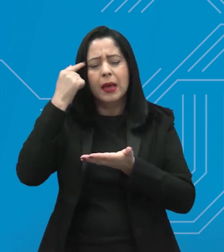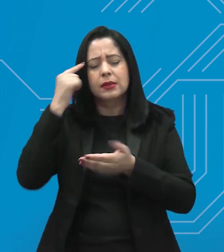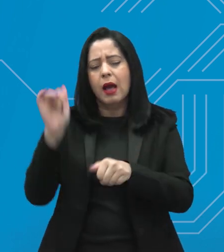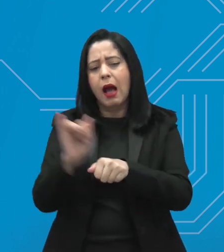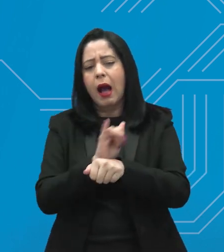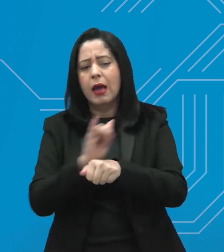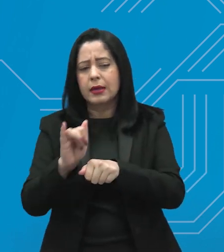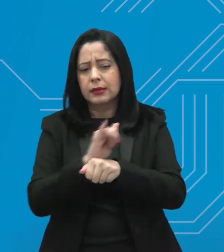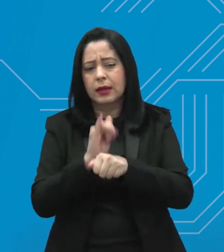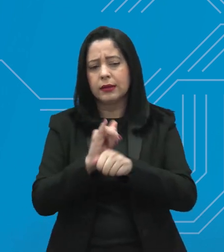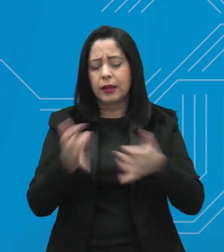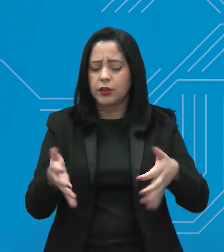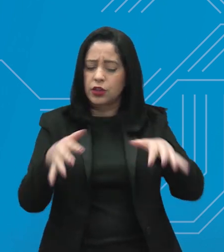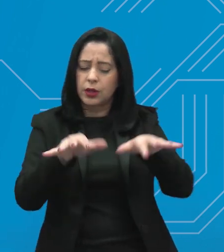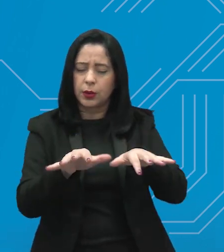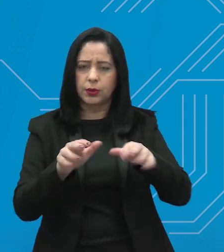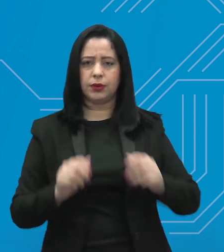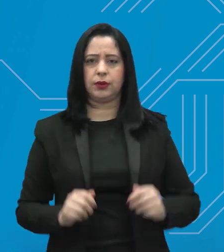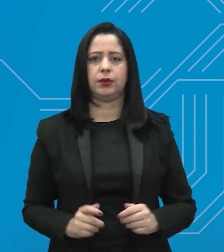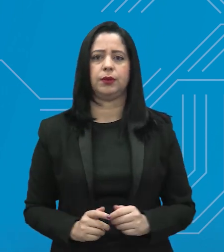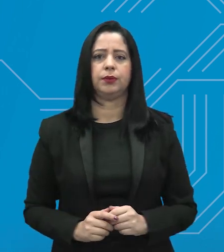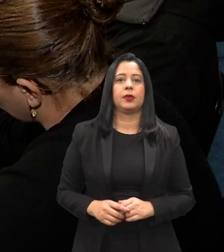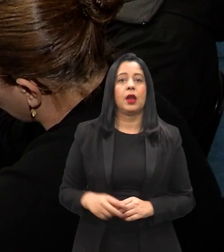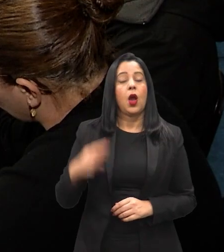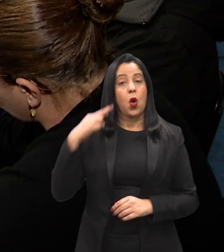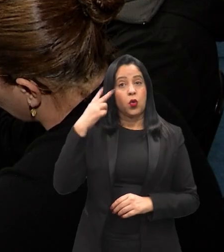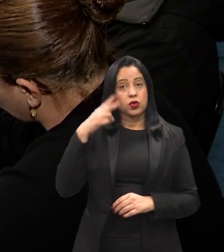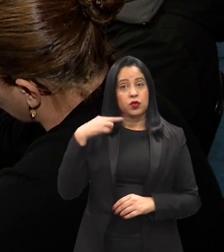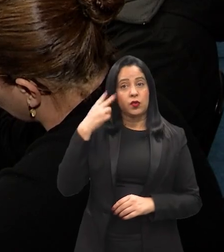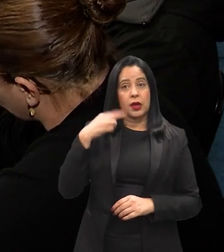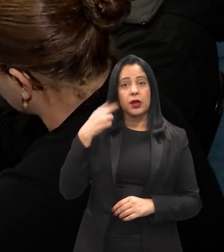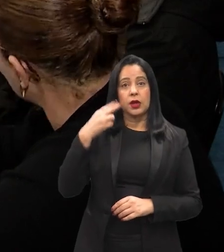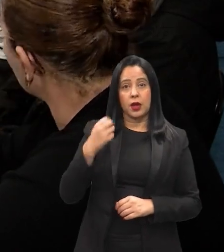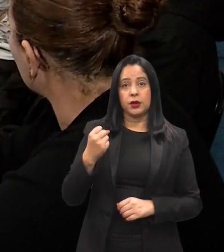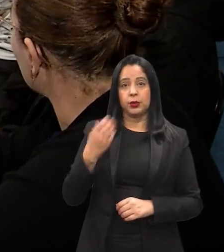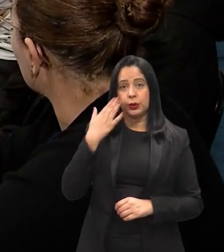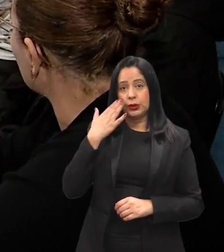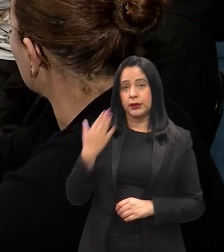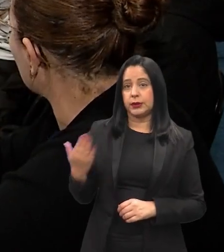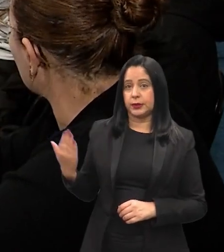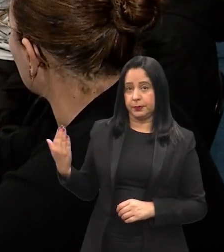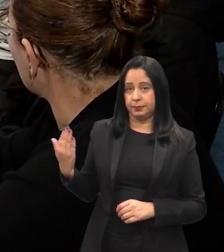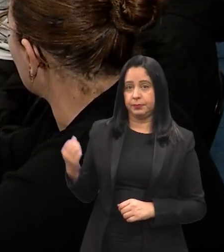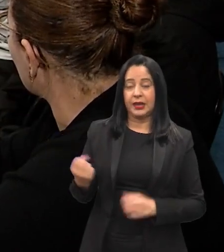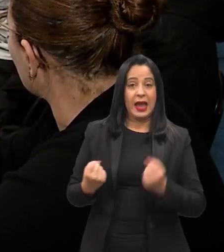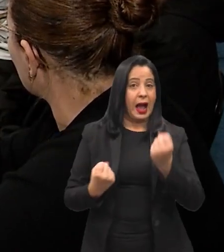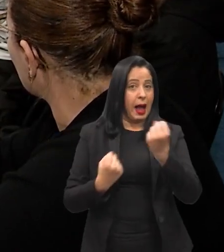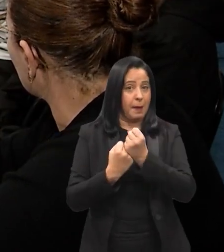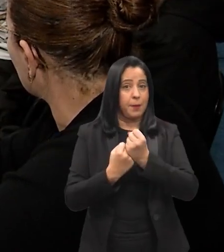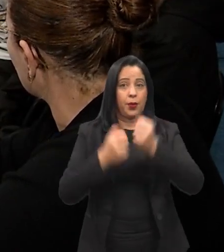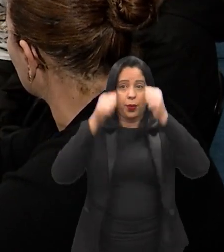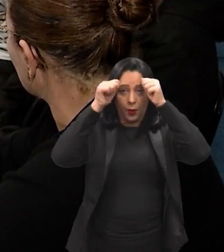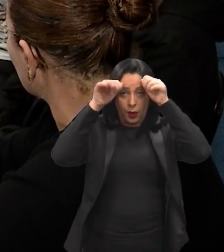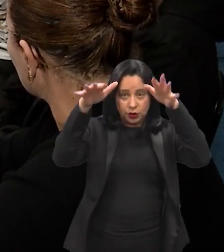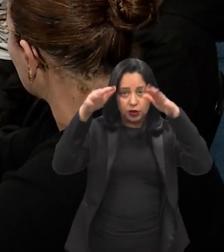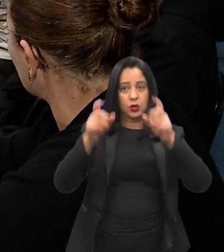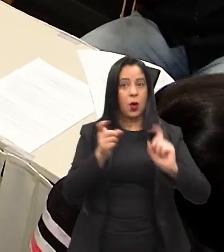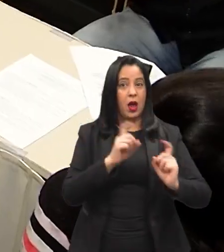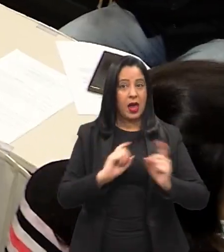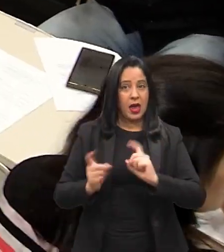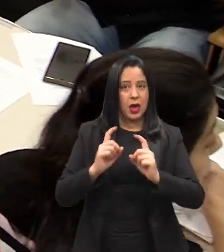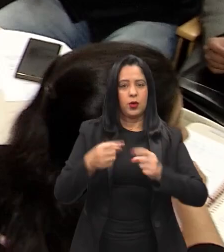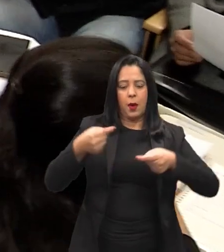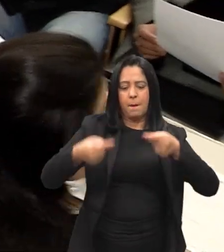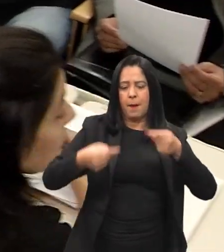e traçar ações que favoreçam a inclusão. Vereadores que fazem parte da Frente Parlamentar de Apoio à Pessoa com Autismo